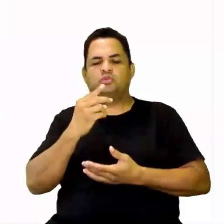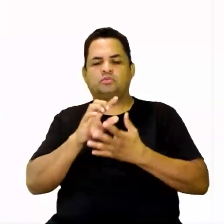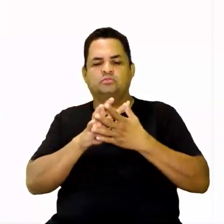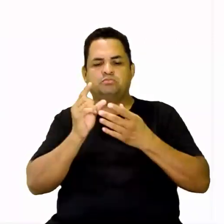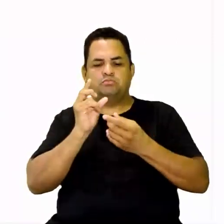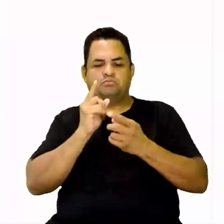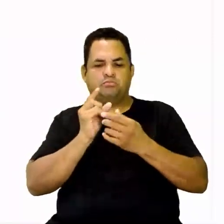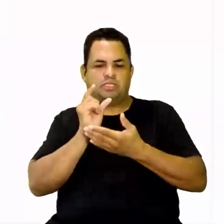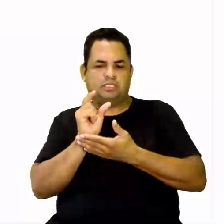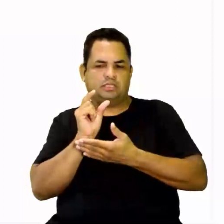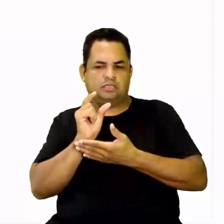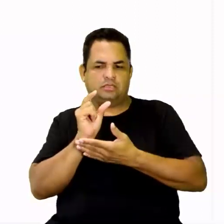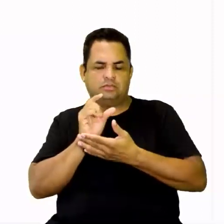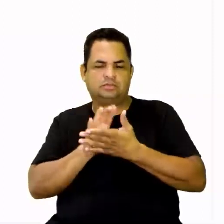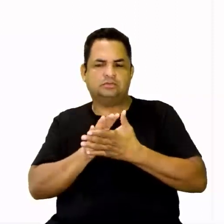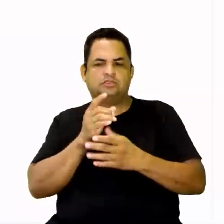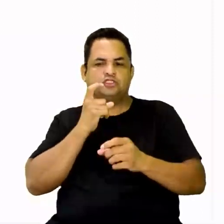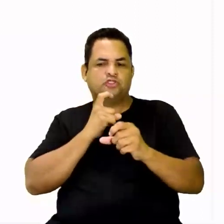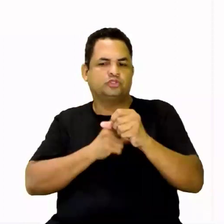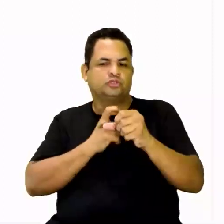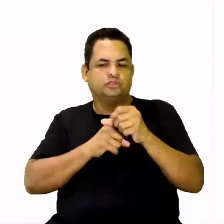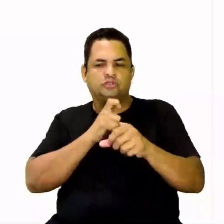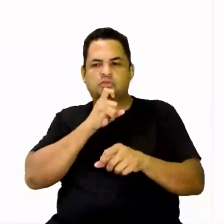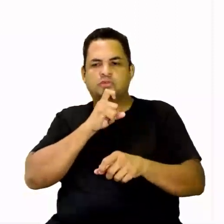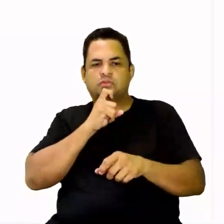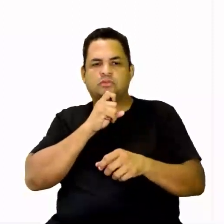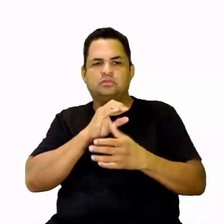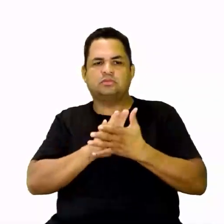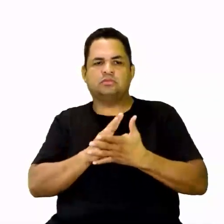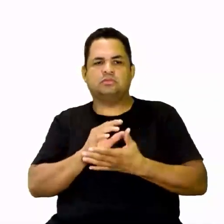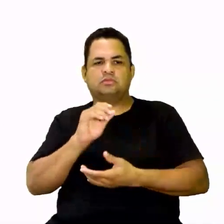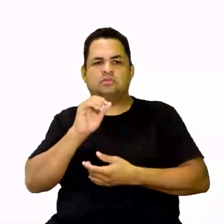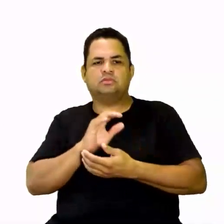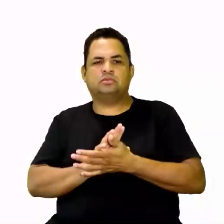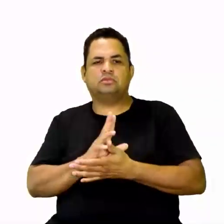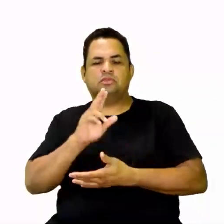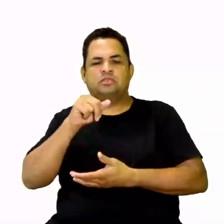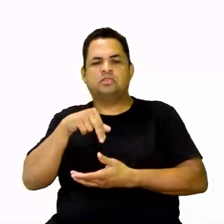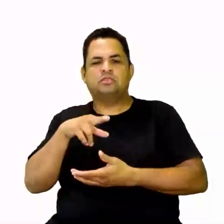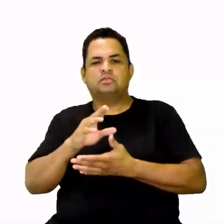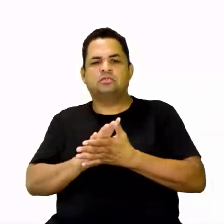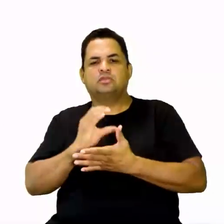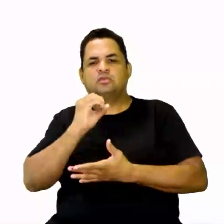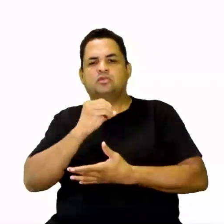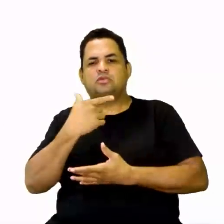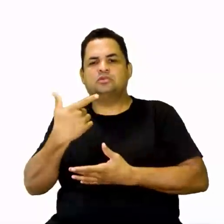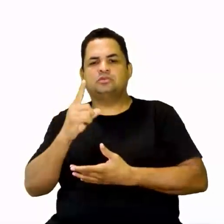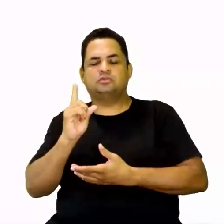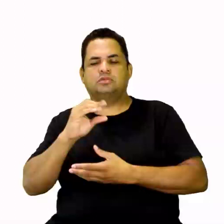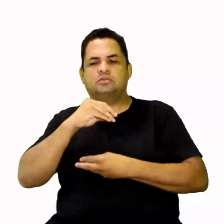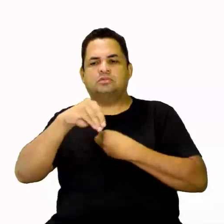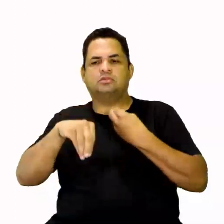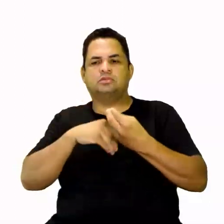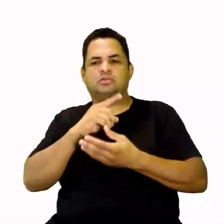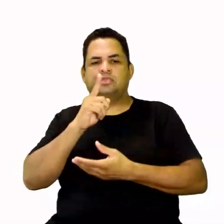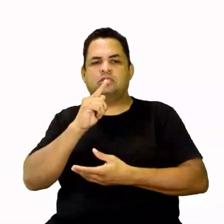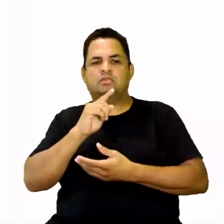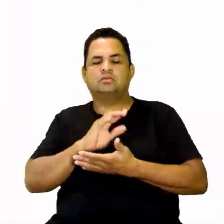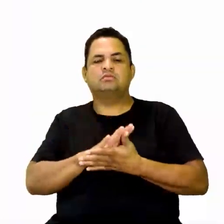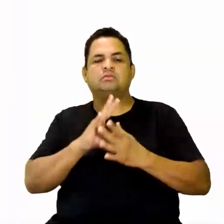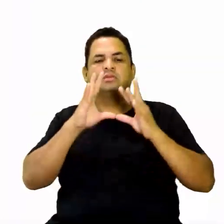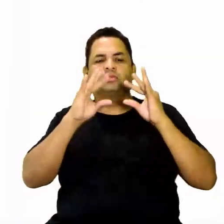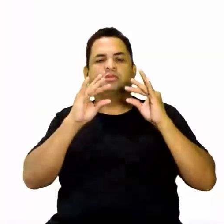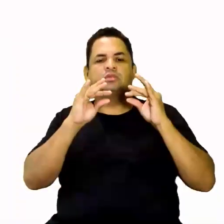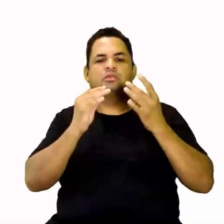2 cubos de gelo e gases de nitrogênio e oxigênio não dissolvido na